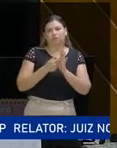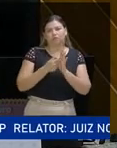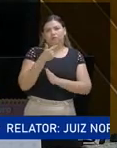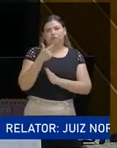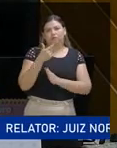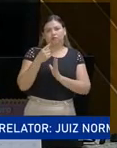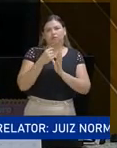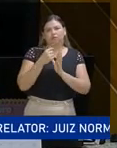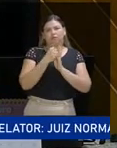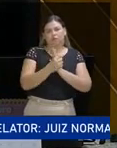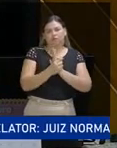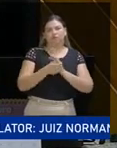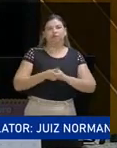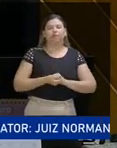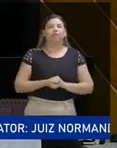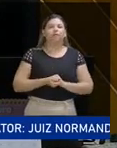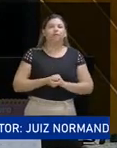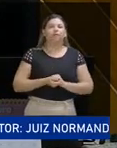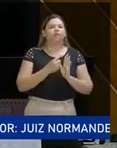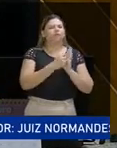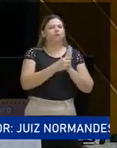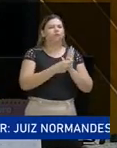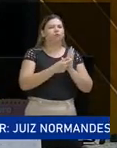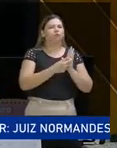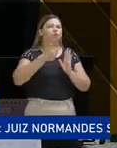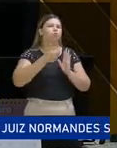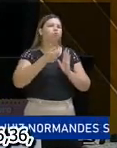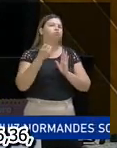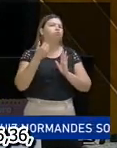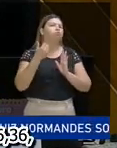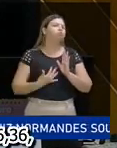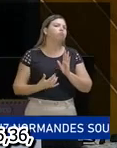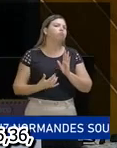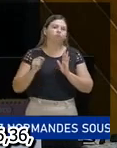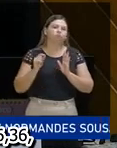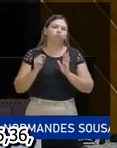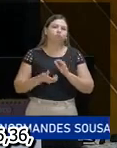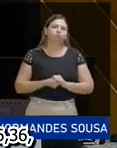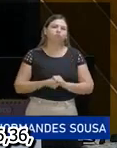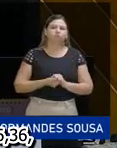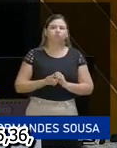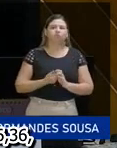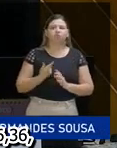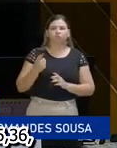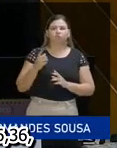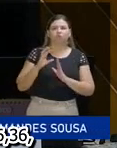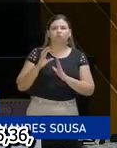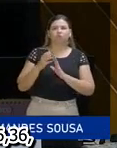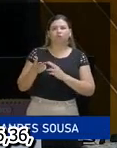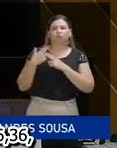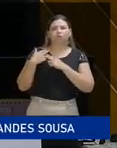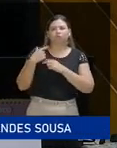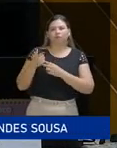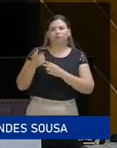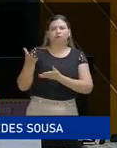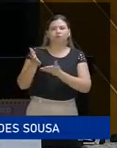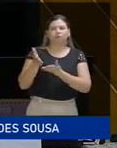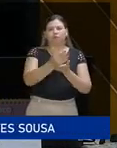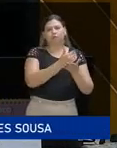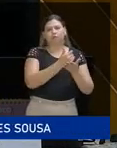23.604. No item 2, o NACEP diz que o partido deveria ser notificado para recolher ao erário R$